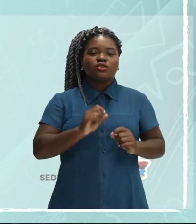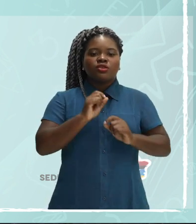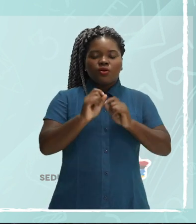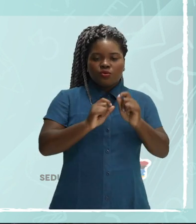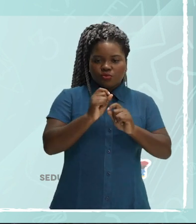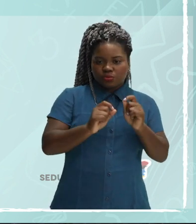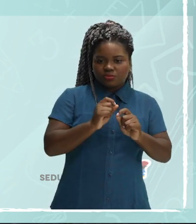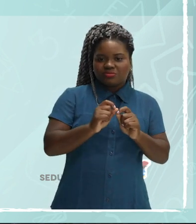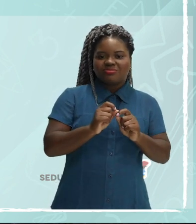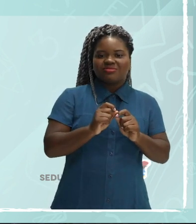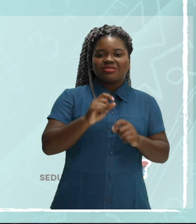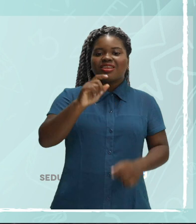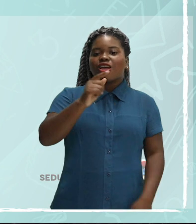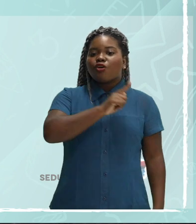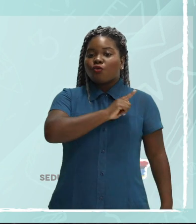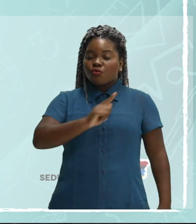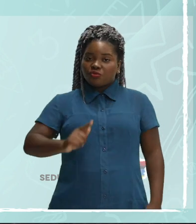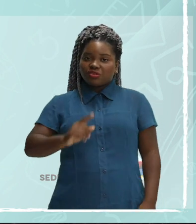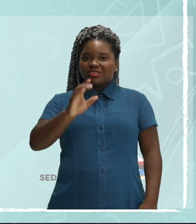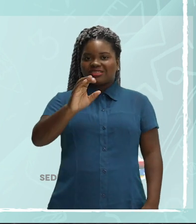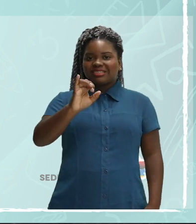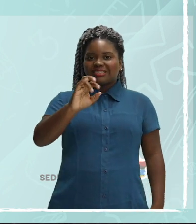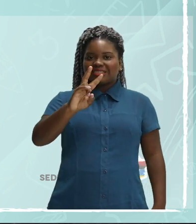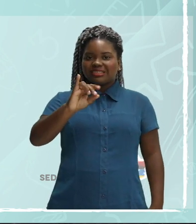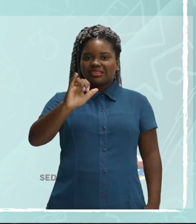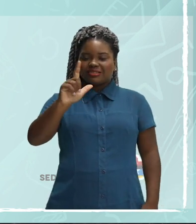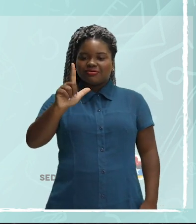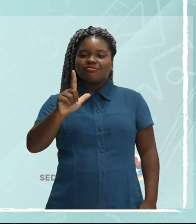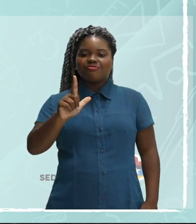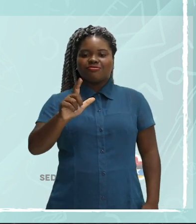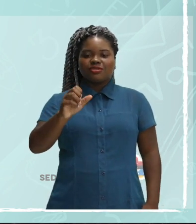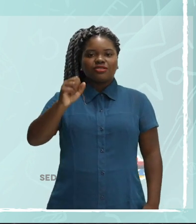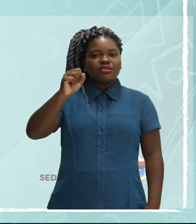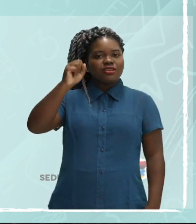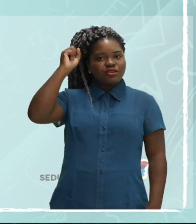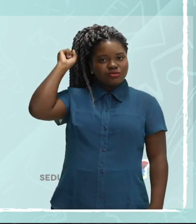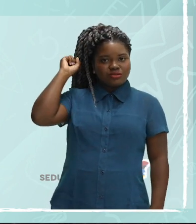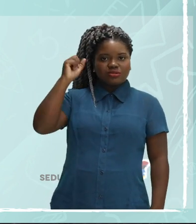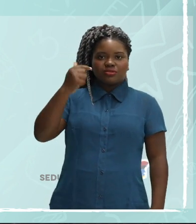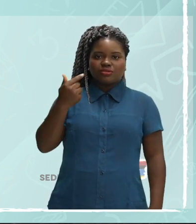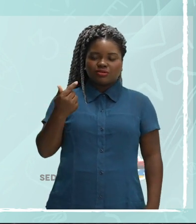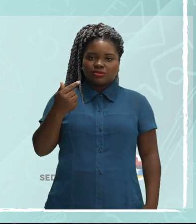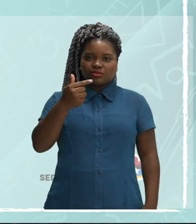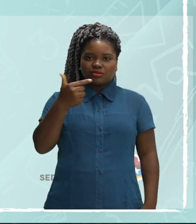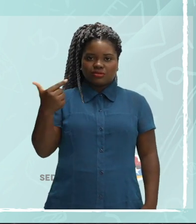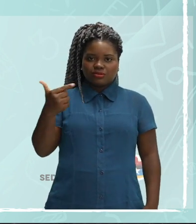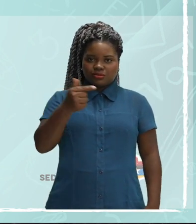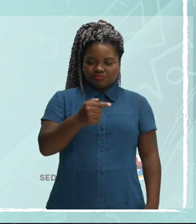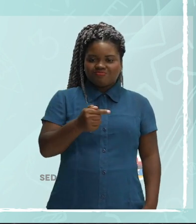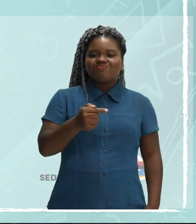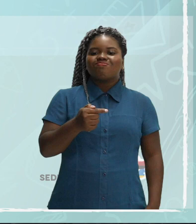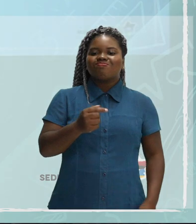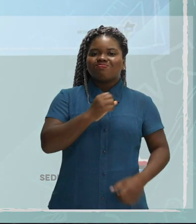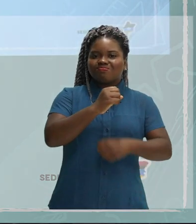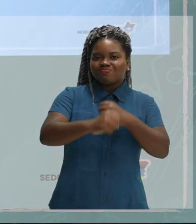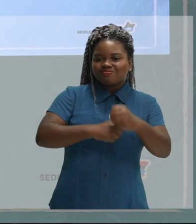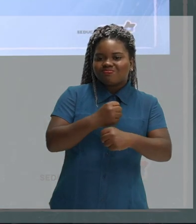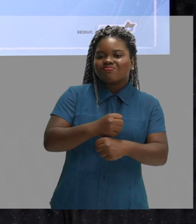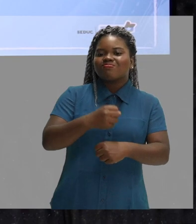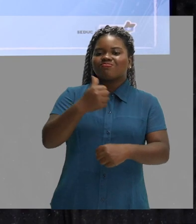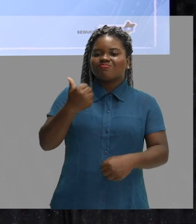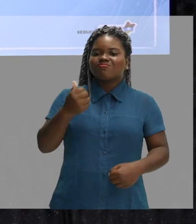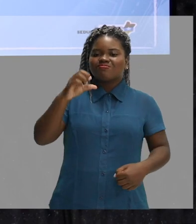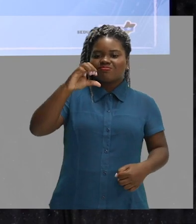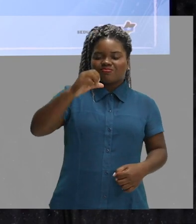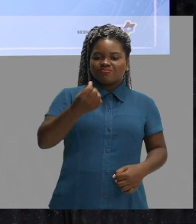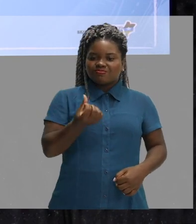Ele foi publicado também no século XVII, mas no final, em 1690, lá na última década ali, né? No